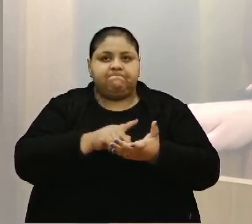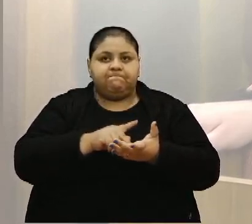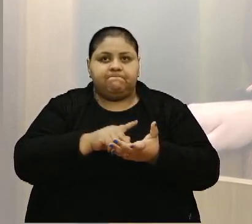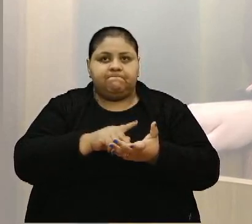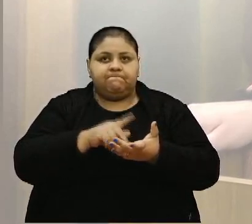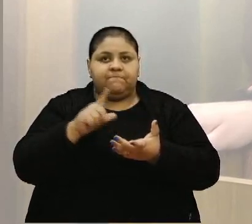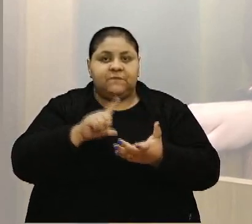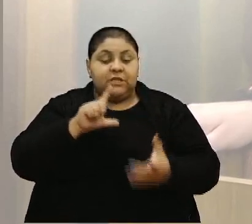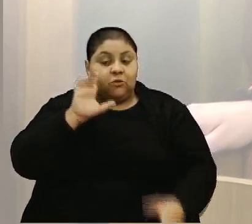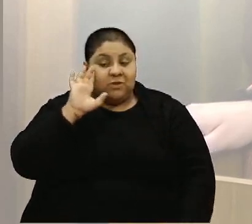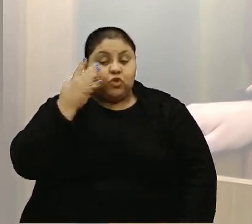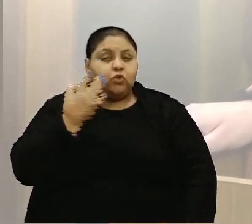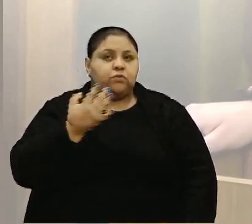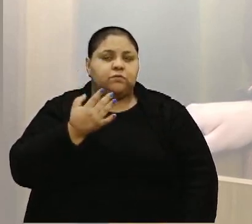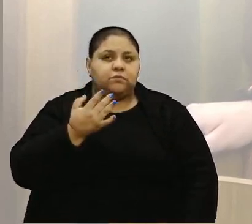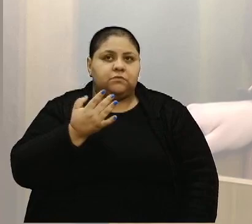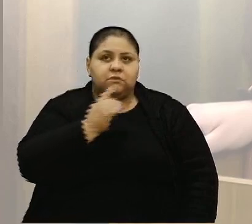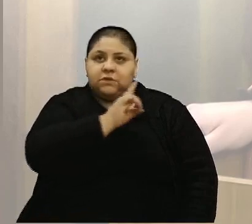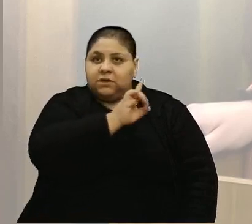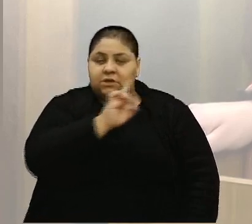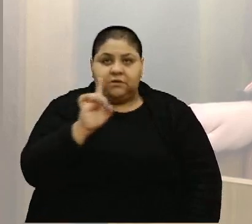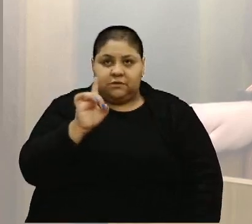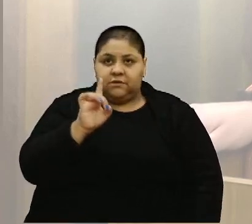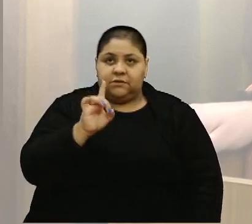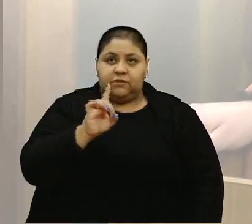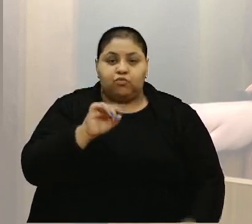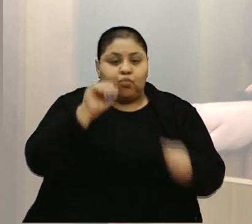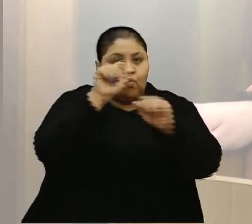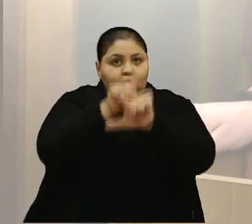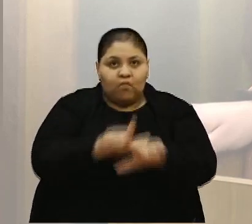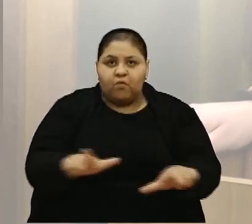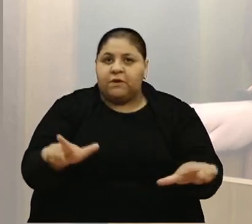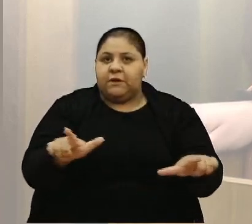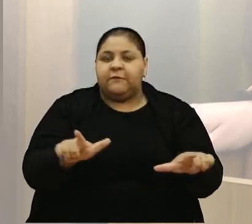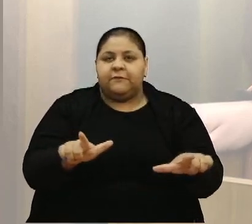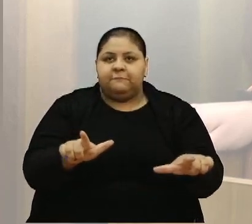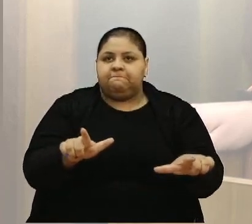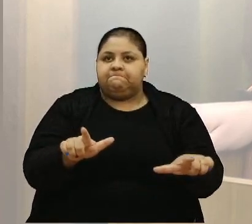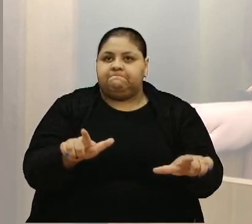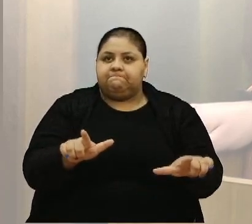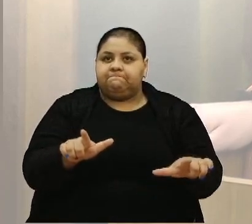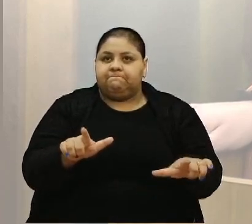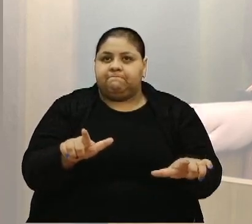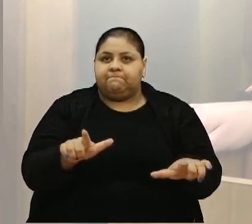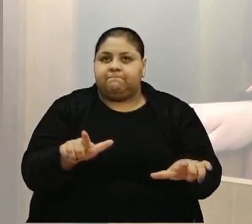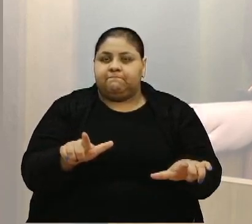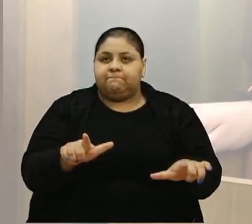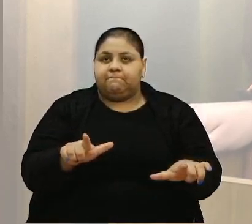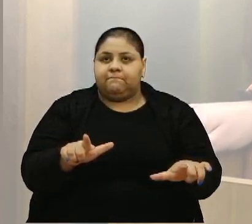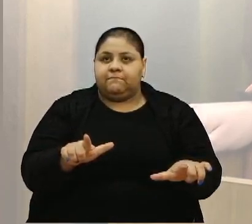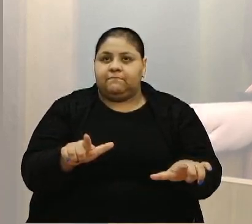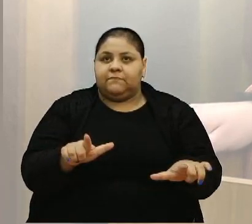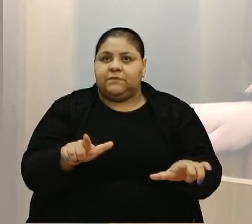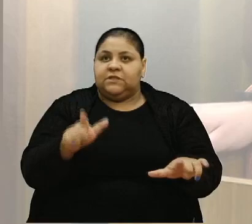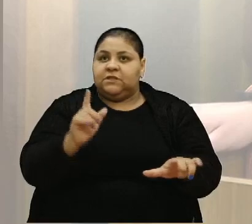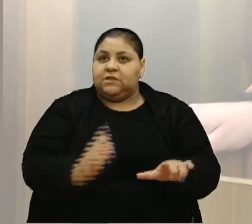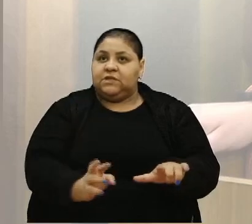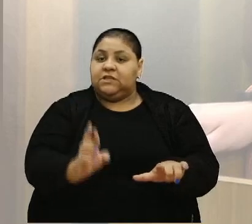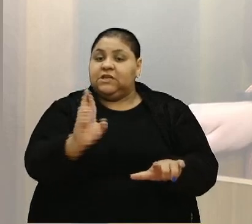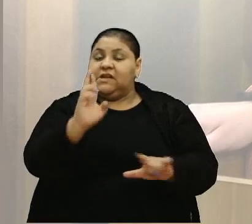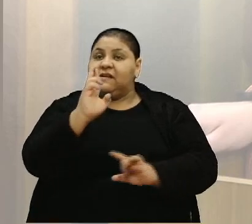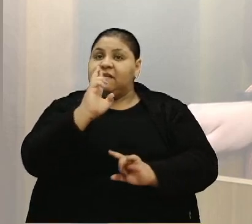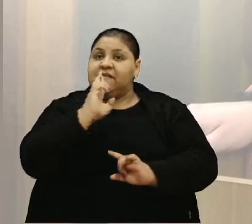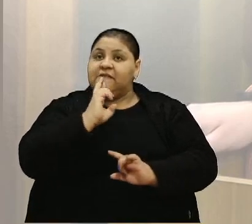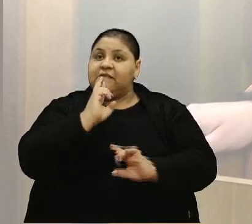uma solução. Não houve ainda a limpeza deste local, não houve de fato a resposta por parte